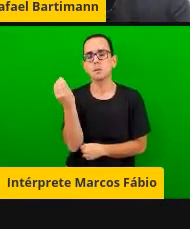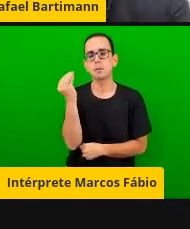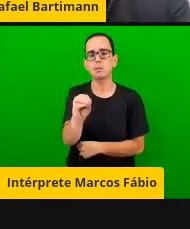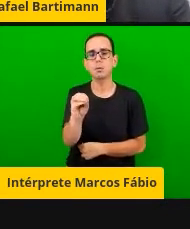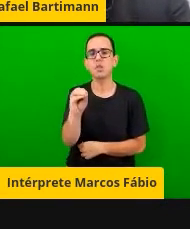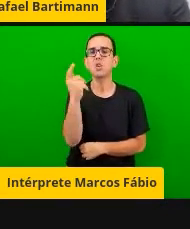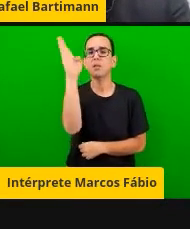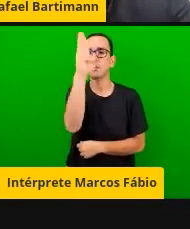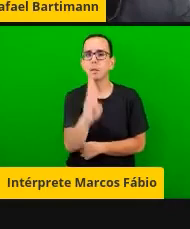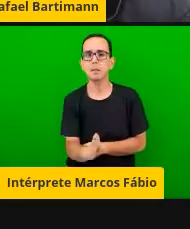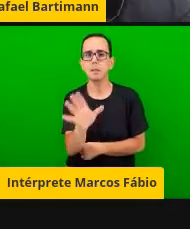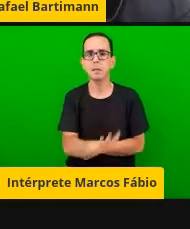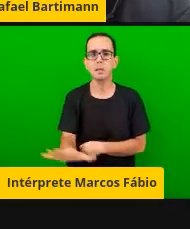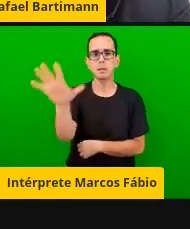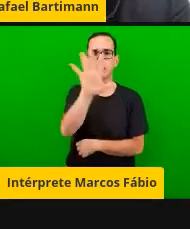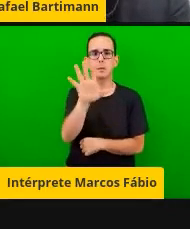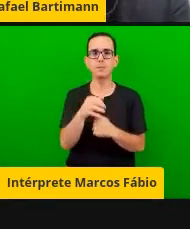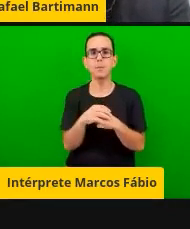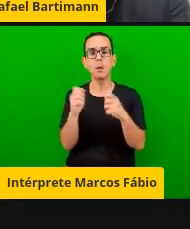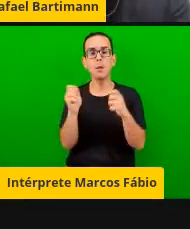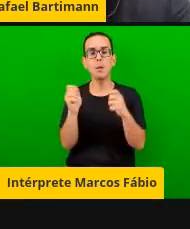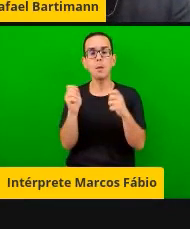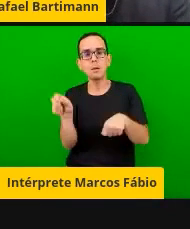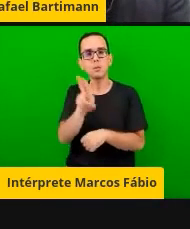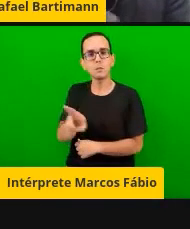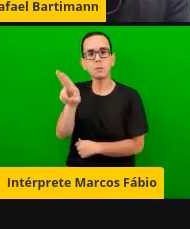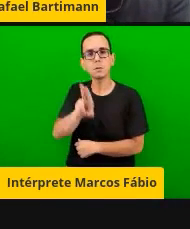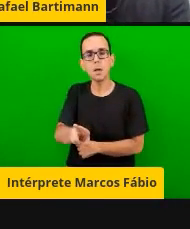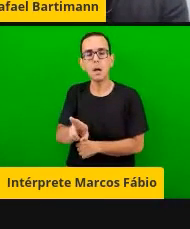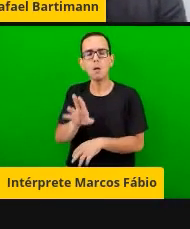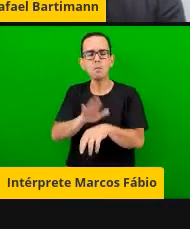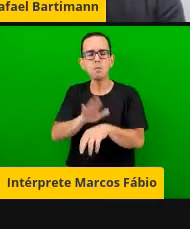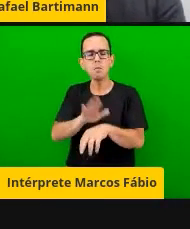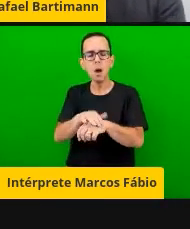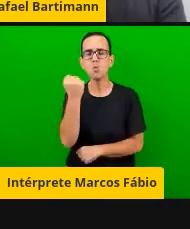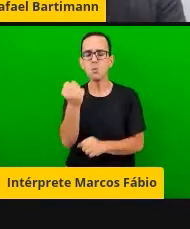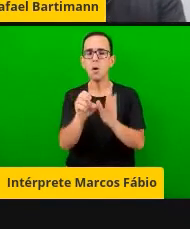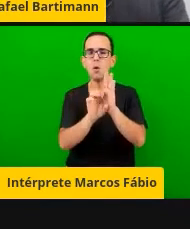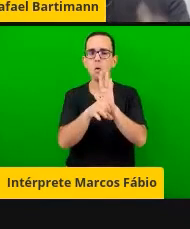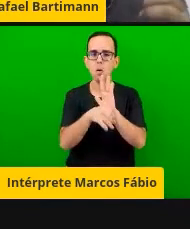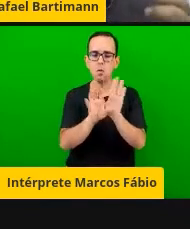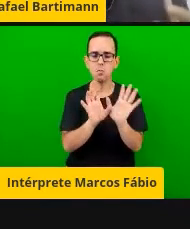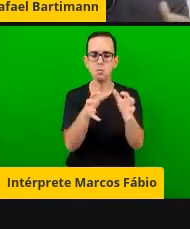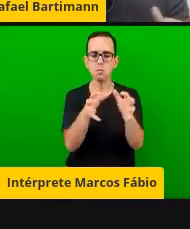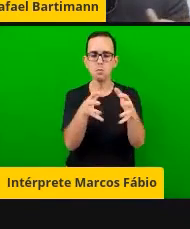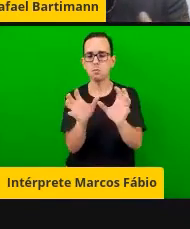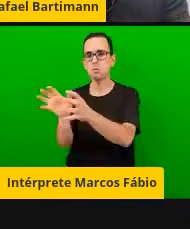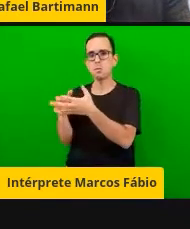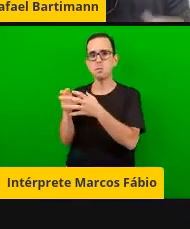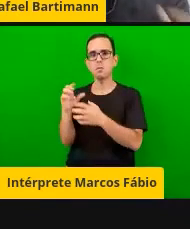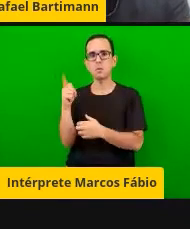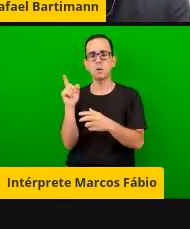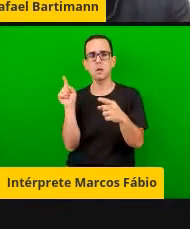por exemplo, eles passaram a utilizar com mais força os conceitos e as categorias da geografia, tiveram